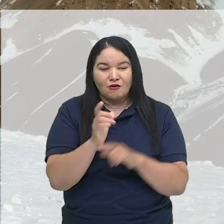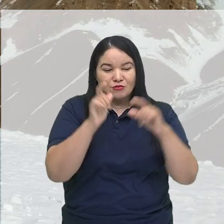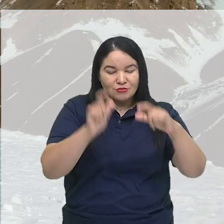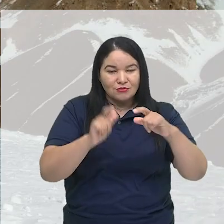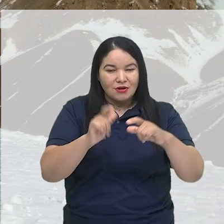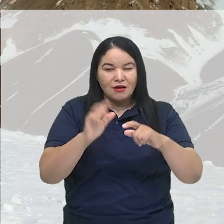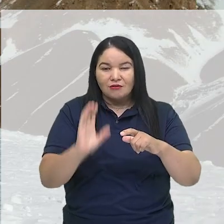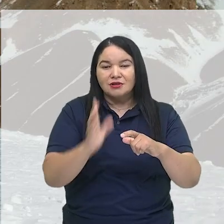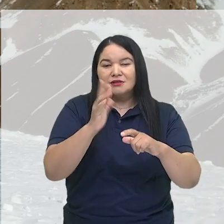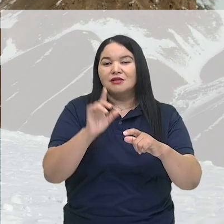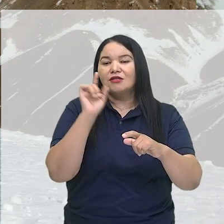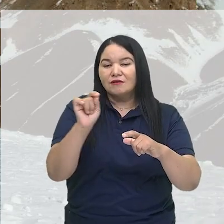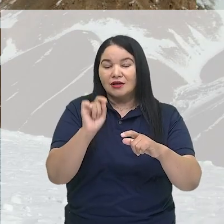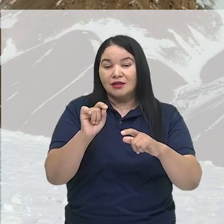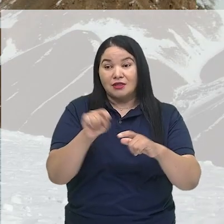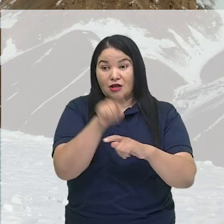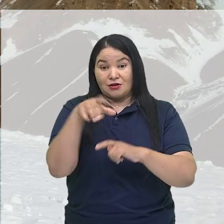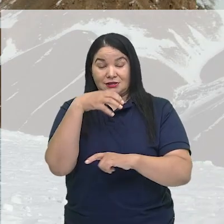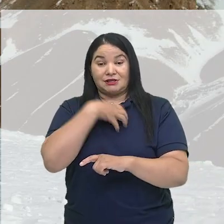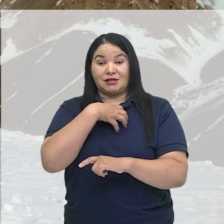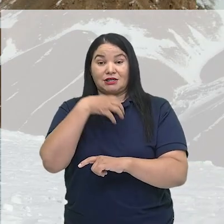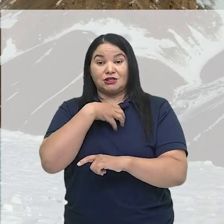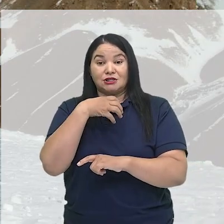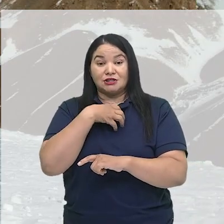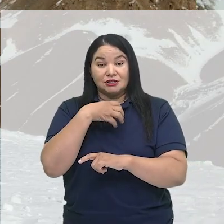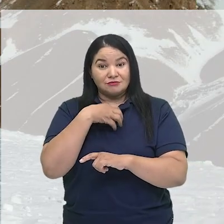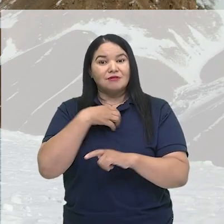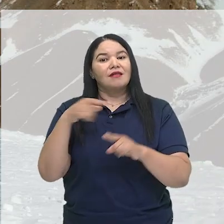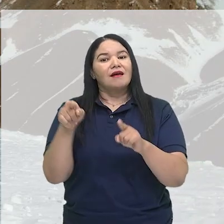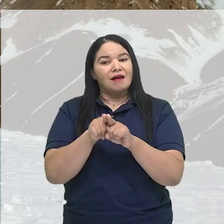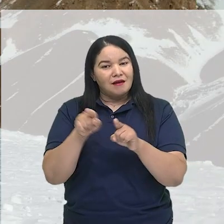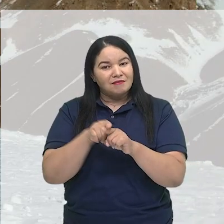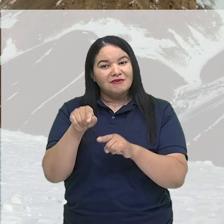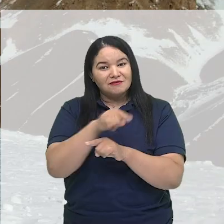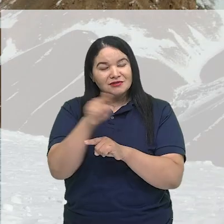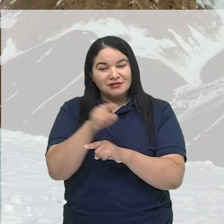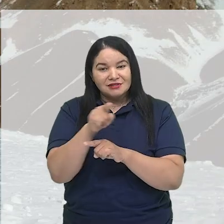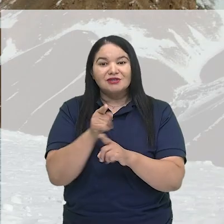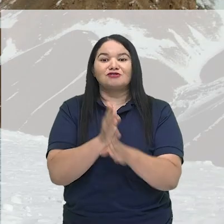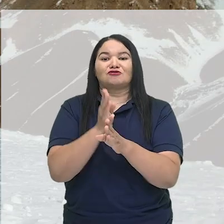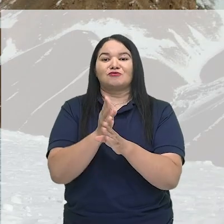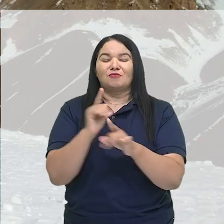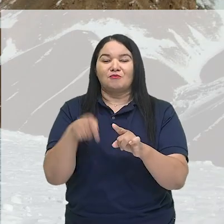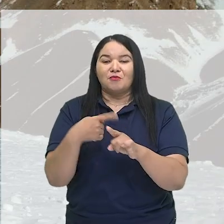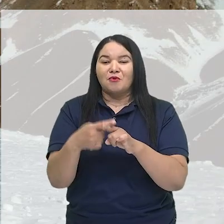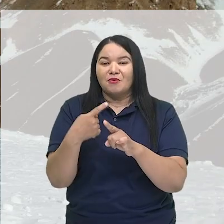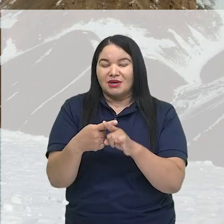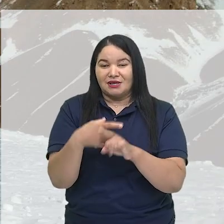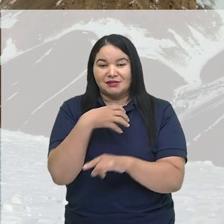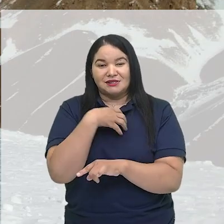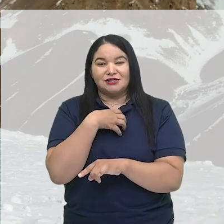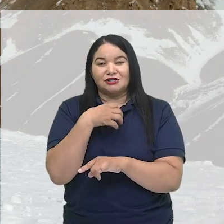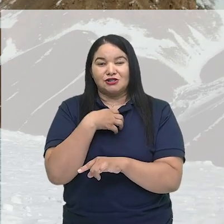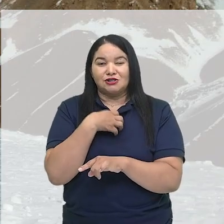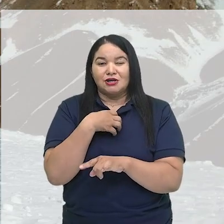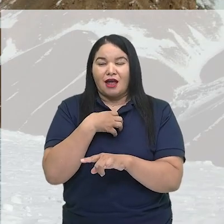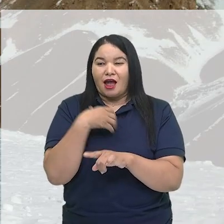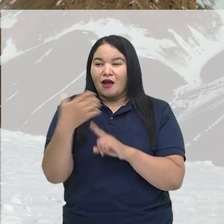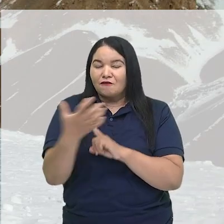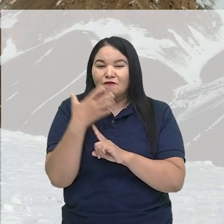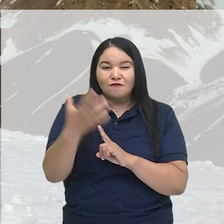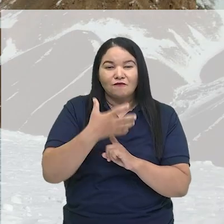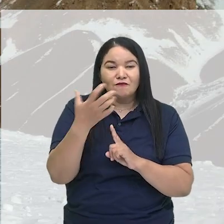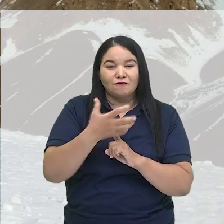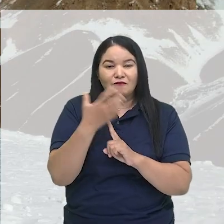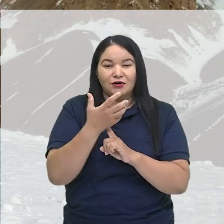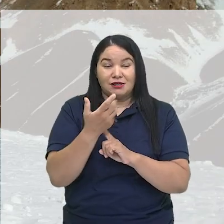vai entender o que você está sentindo também, porque você vai começar a sentir aquelas influências da altitude